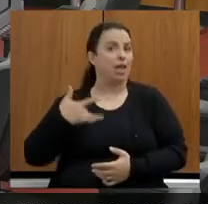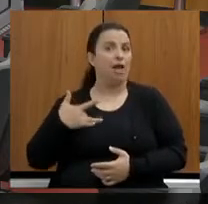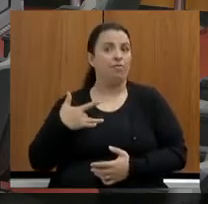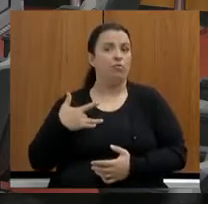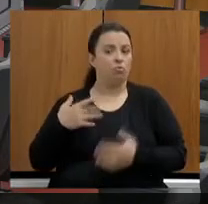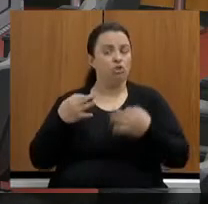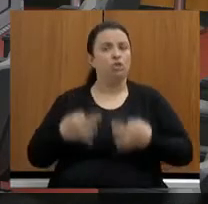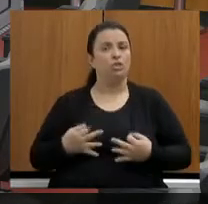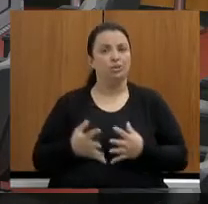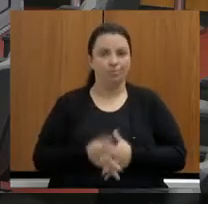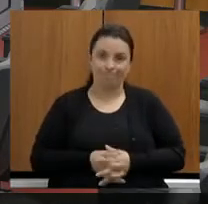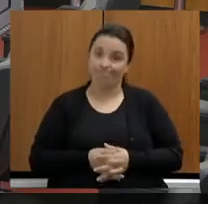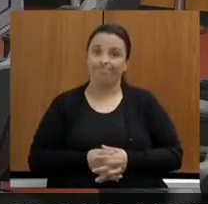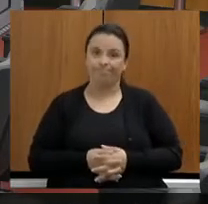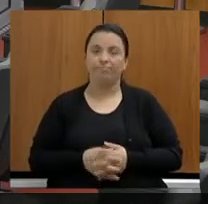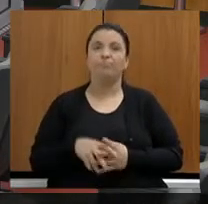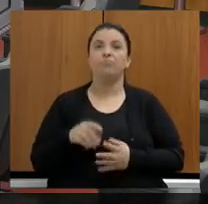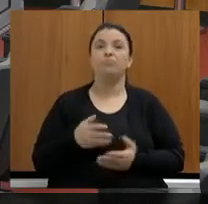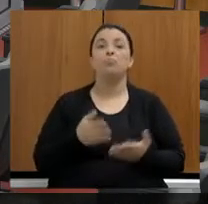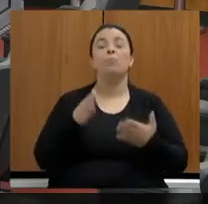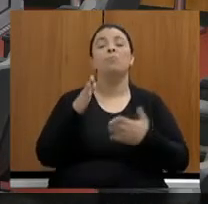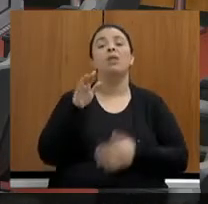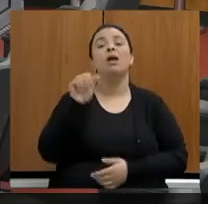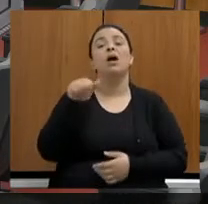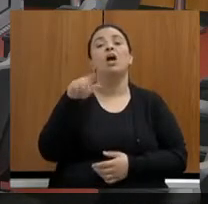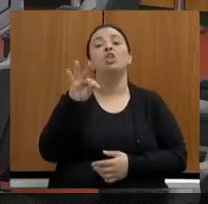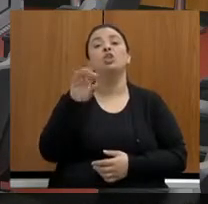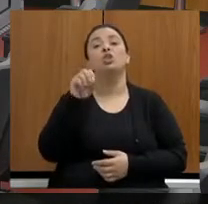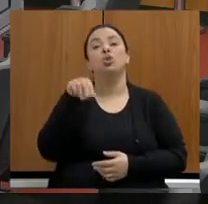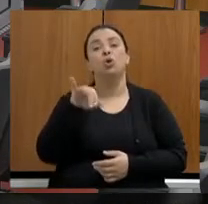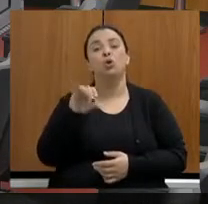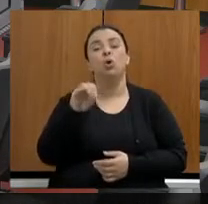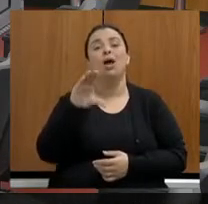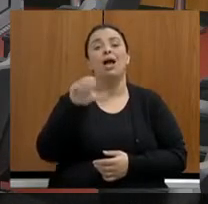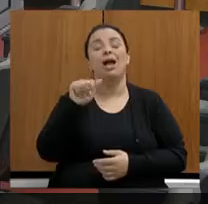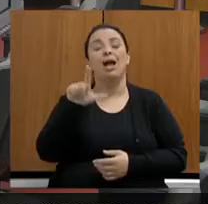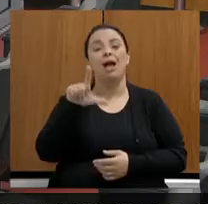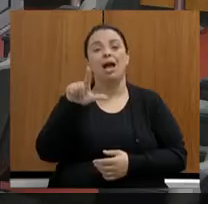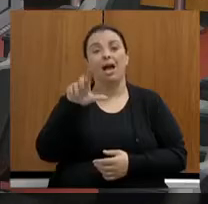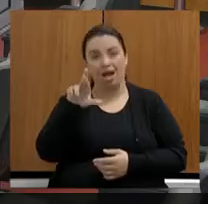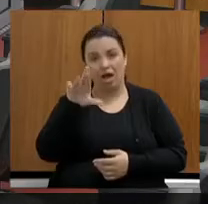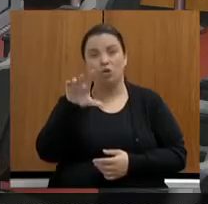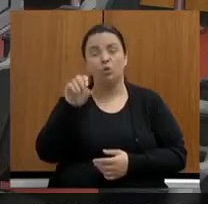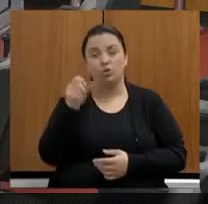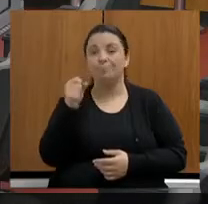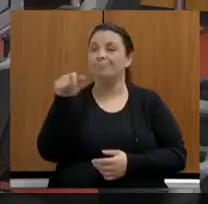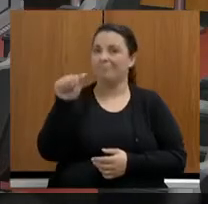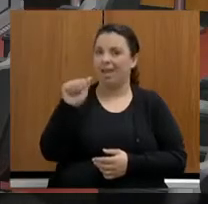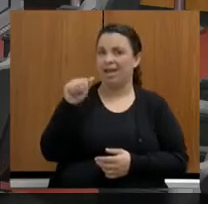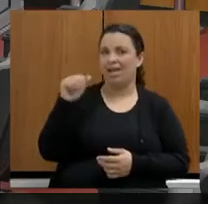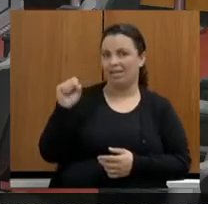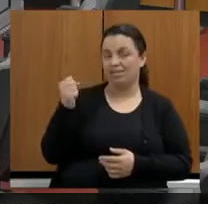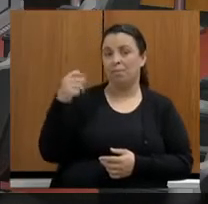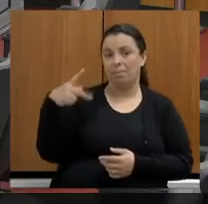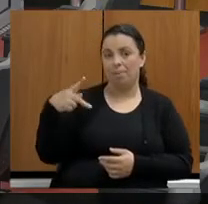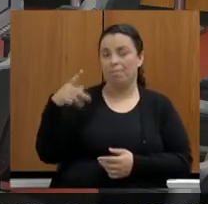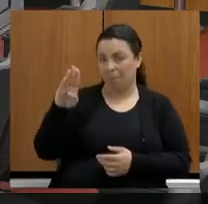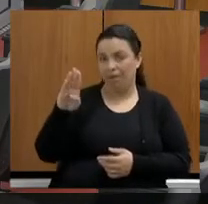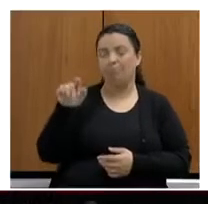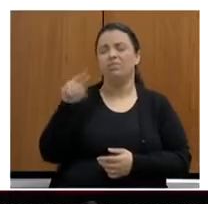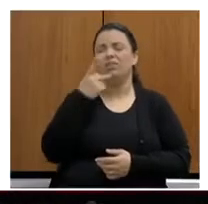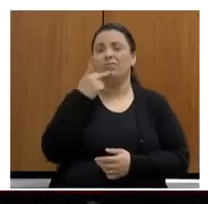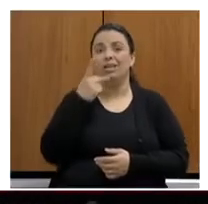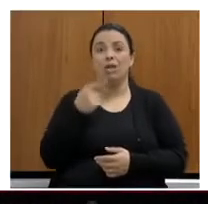e do Senhor Antonio Carlos auxiliar de serviço da Educação Básica aposentado Deixo de comprar alguns itens de necessidade básica